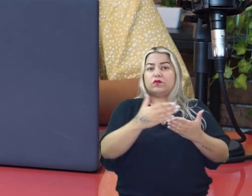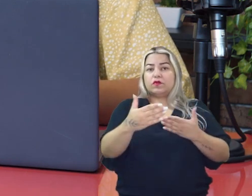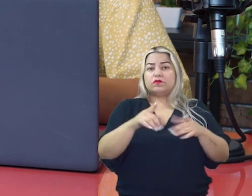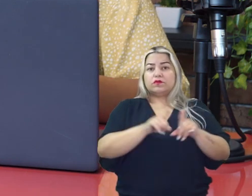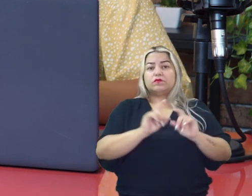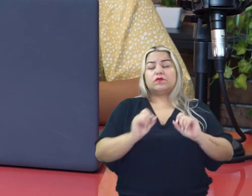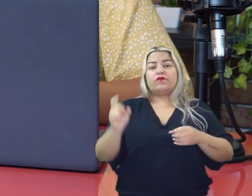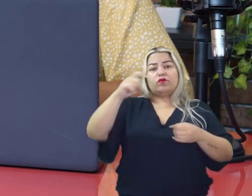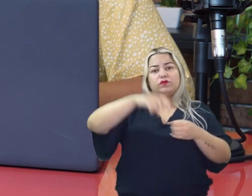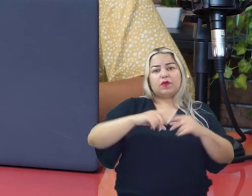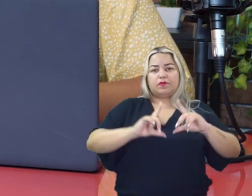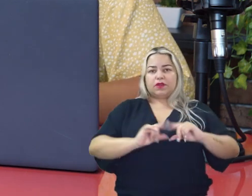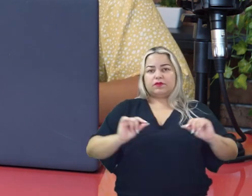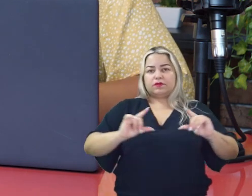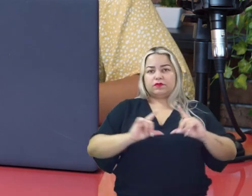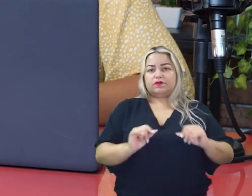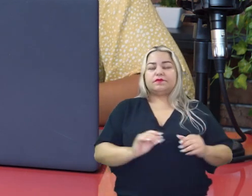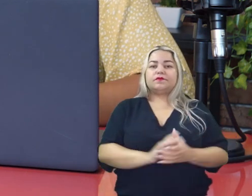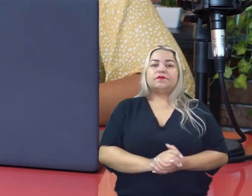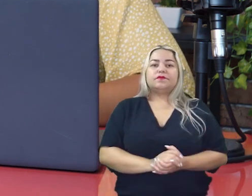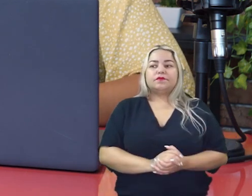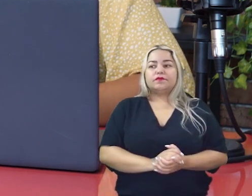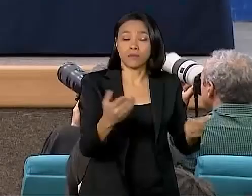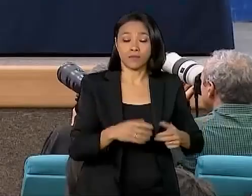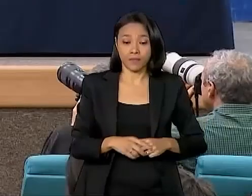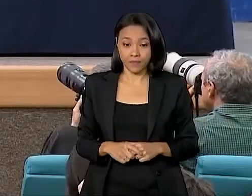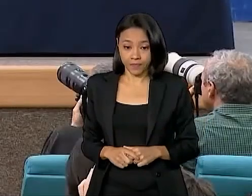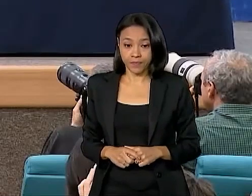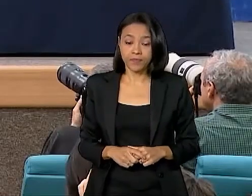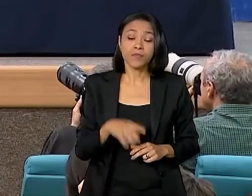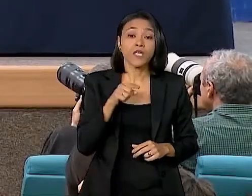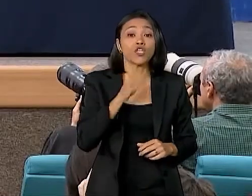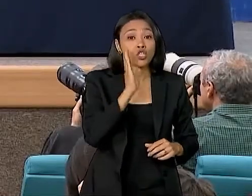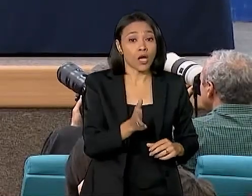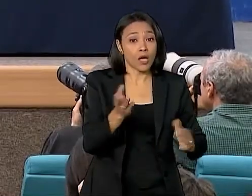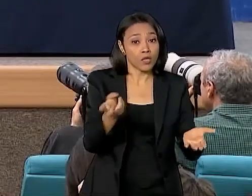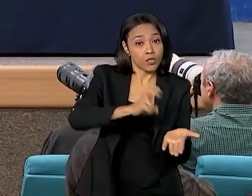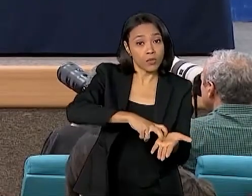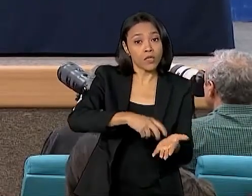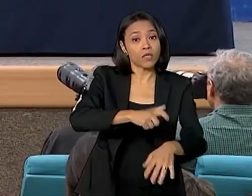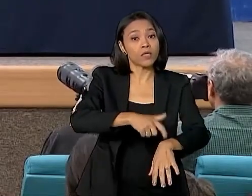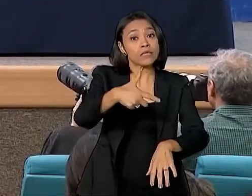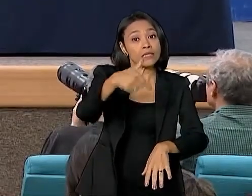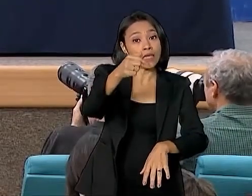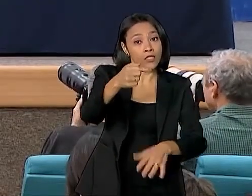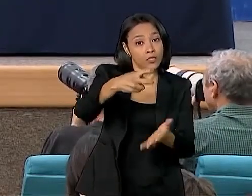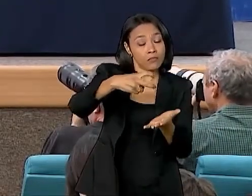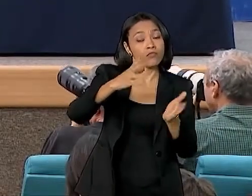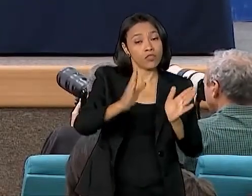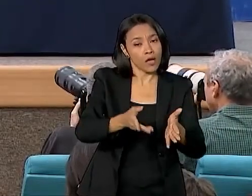próxima semana, quando deve retornar para Brasília. O procedimento foi feito hoje às 7 horas da manhã, foi